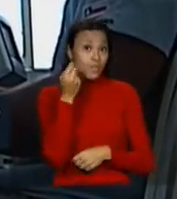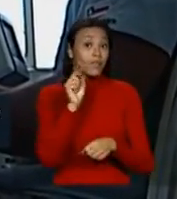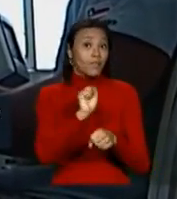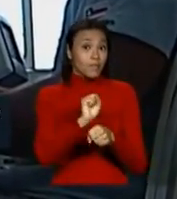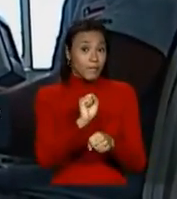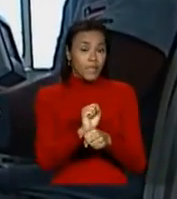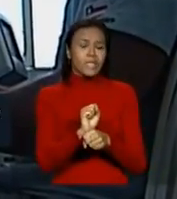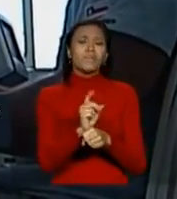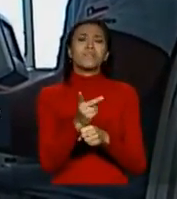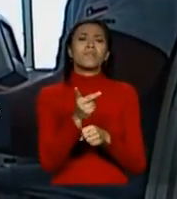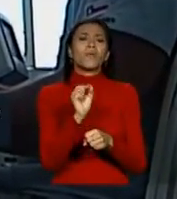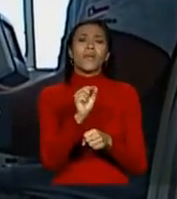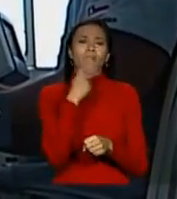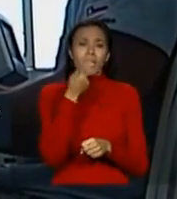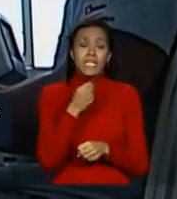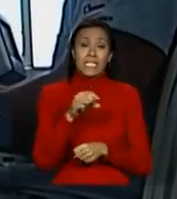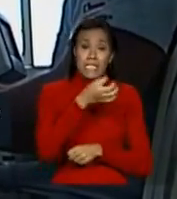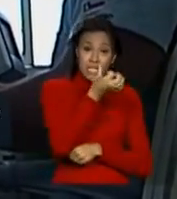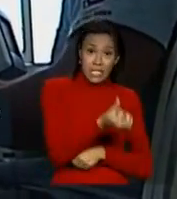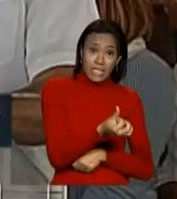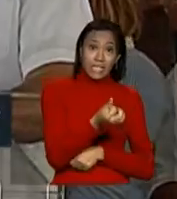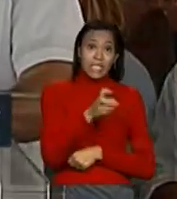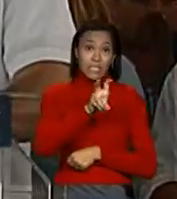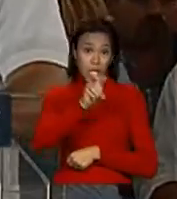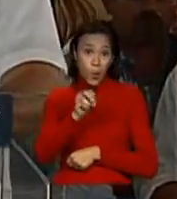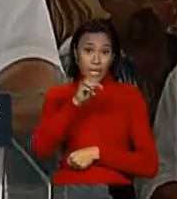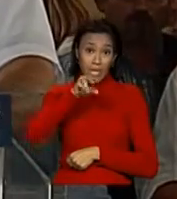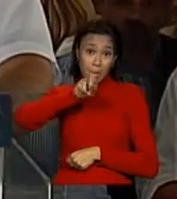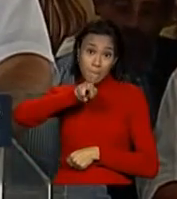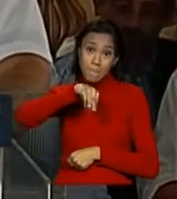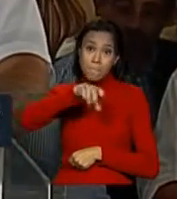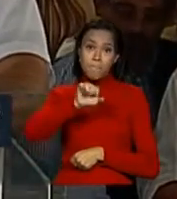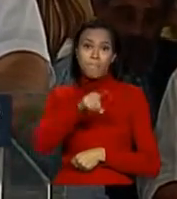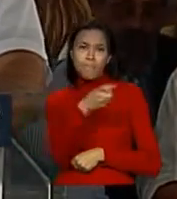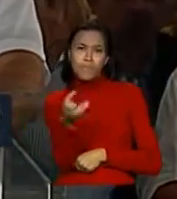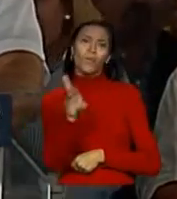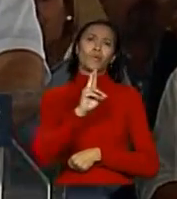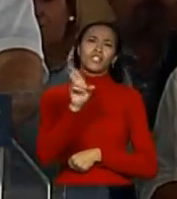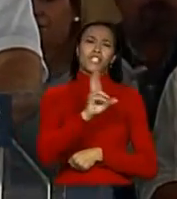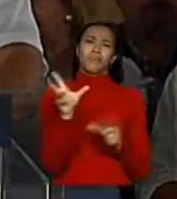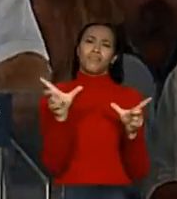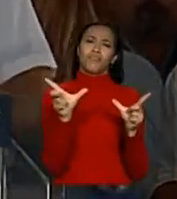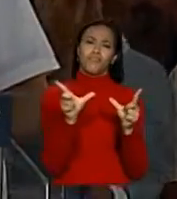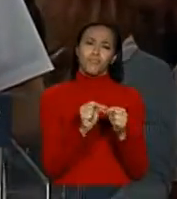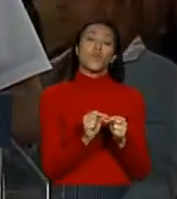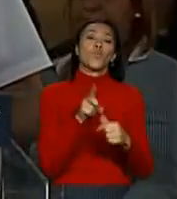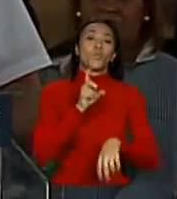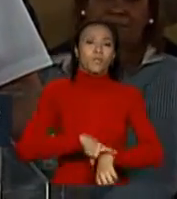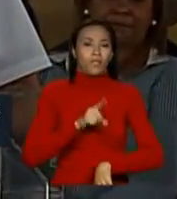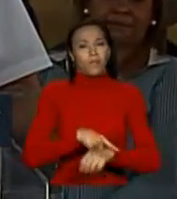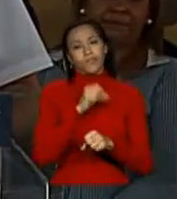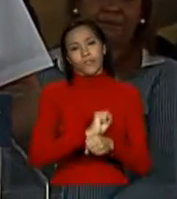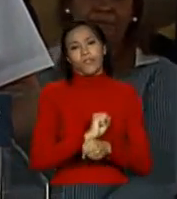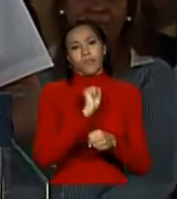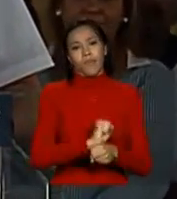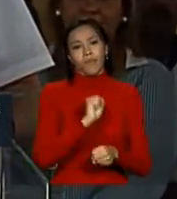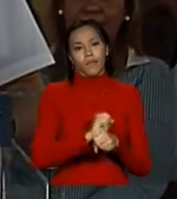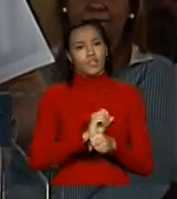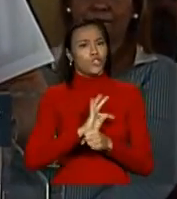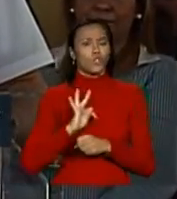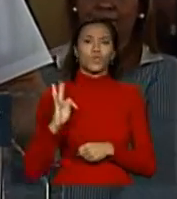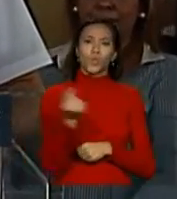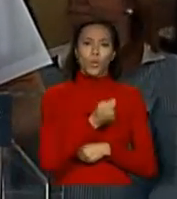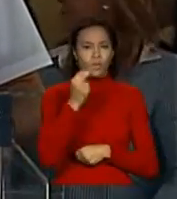colocando 650 milhões deais esse ano para que a gente reduza o tempo de espera da cirurgias em